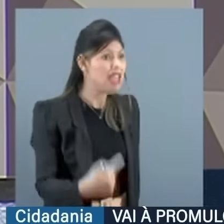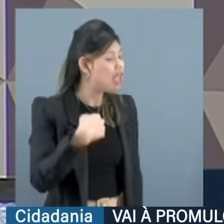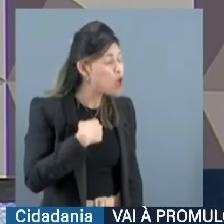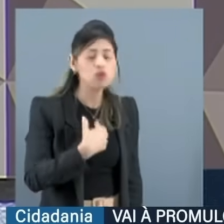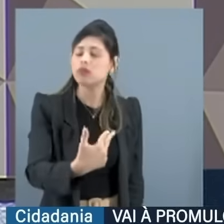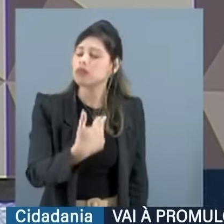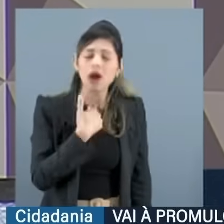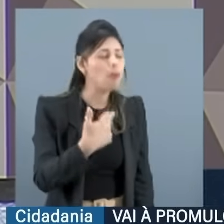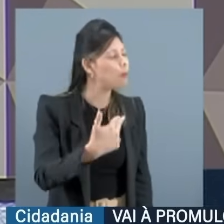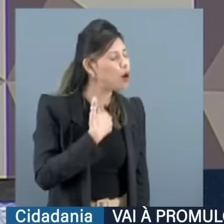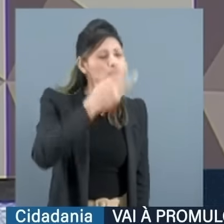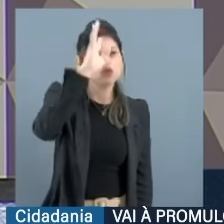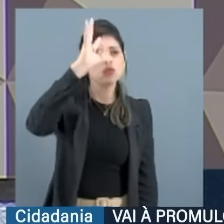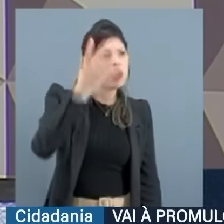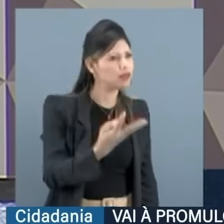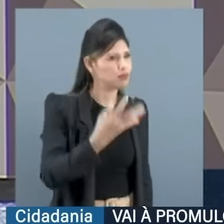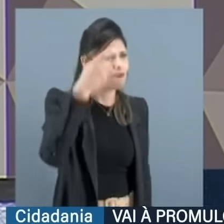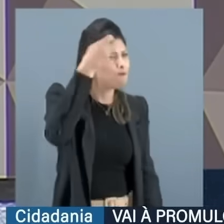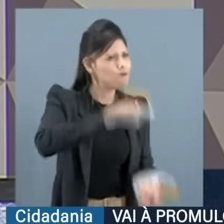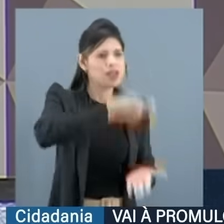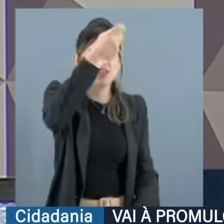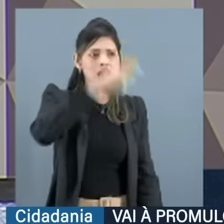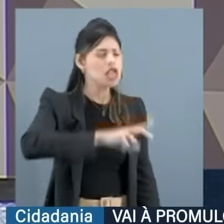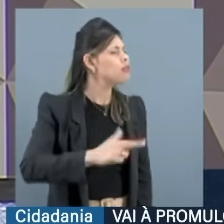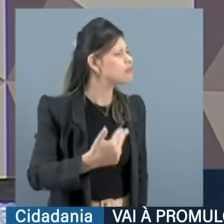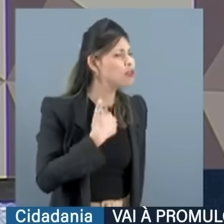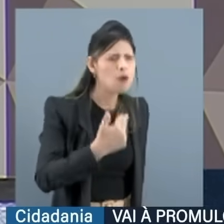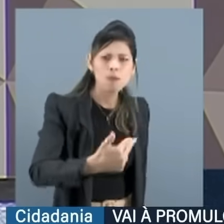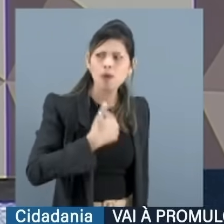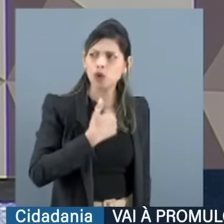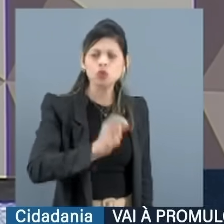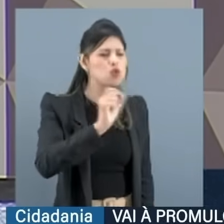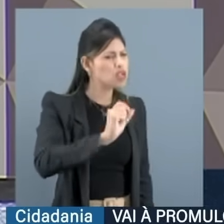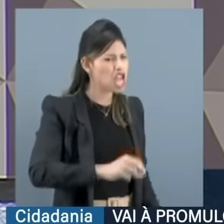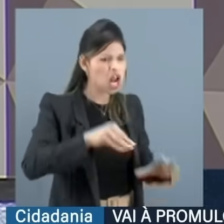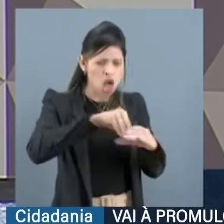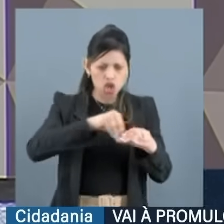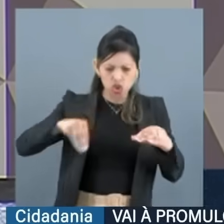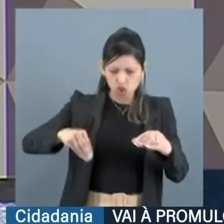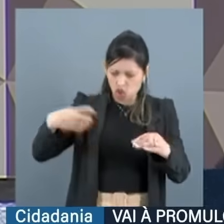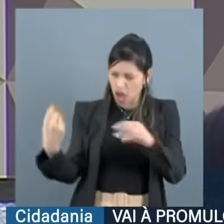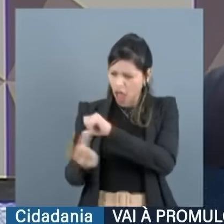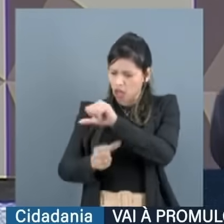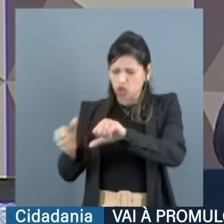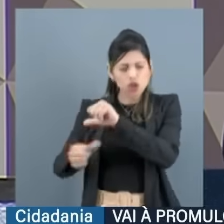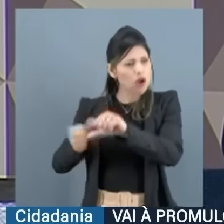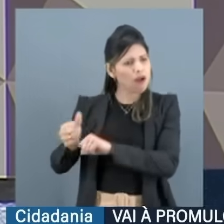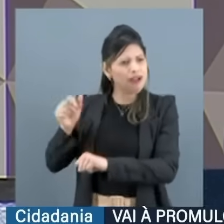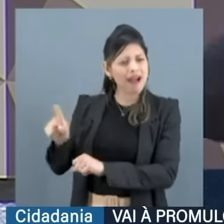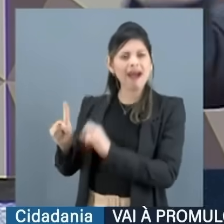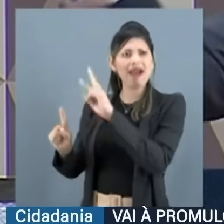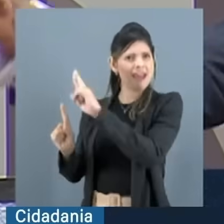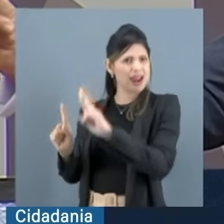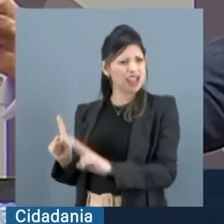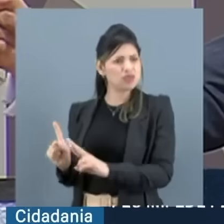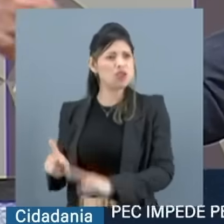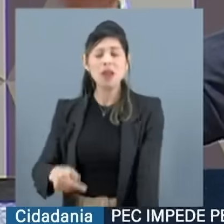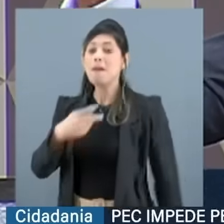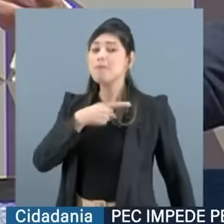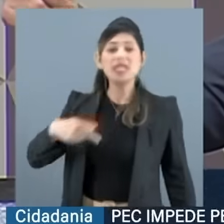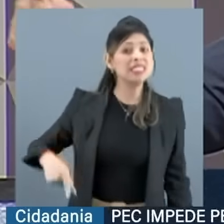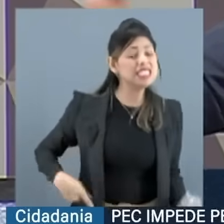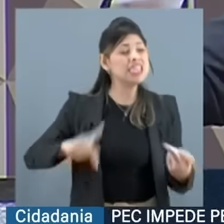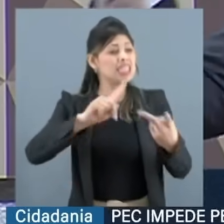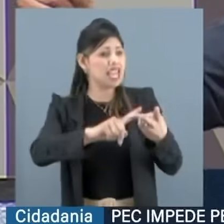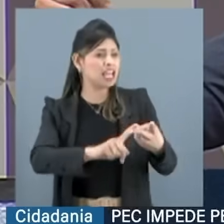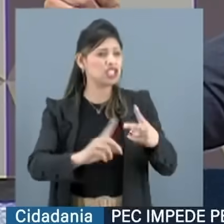poder para decidir, eu não tenho poder para tirar a relatora, para trocar a relatora, eu não tenho esse poder. E, aliás, presidente, nem da Casa, nem